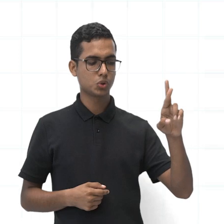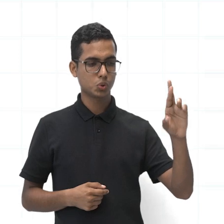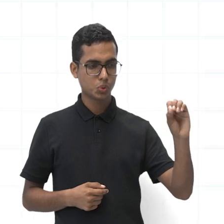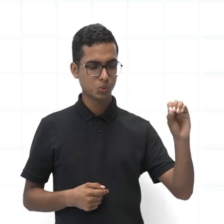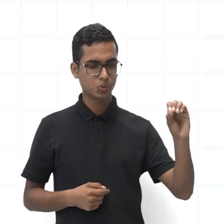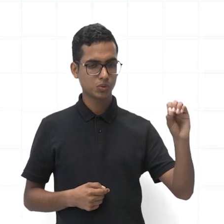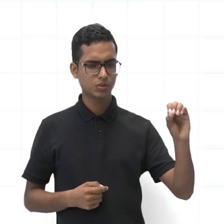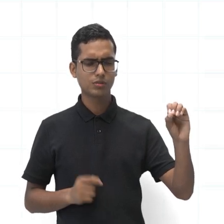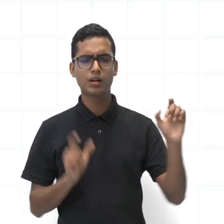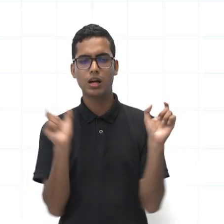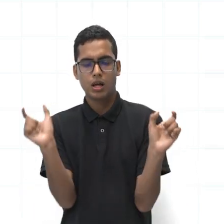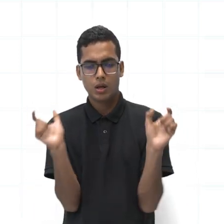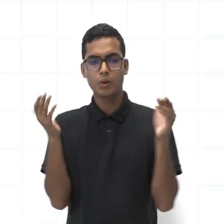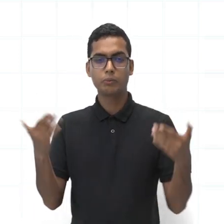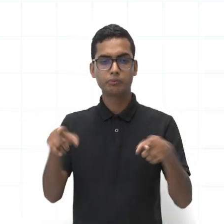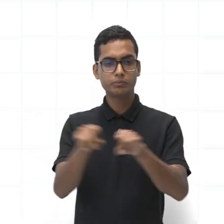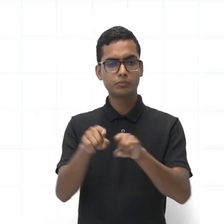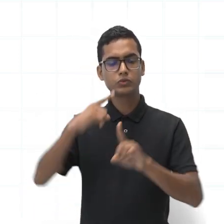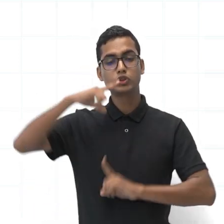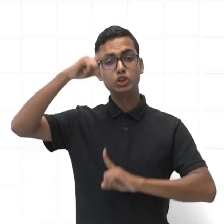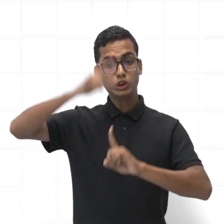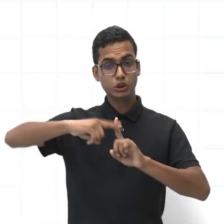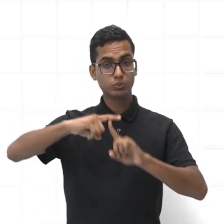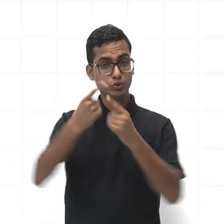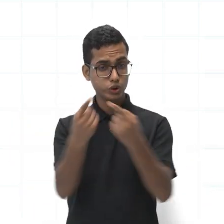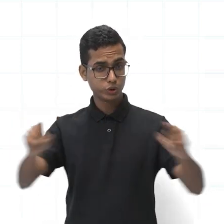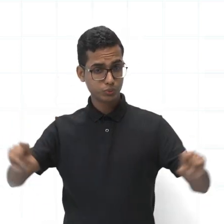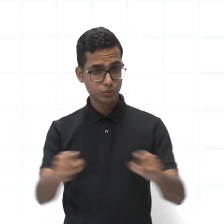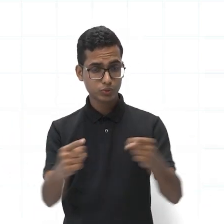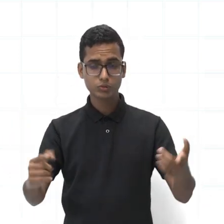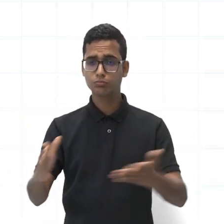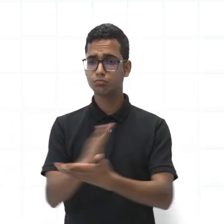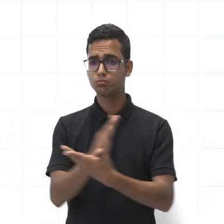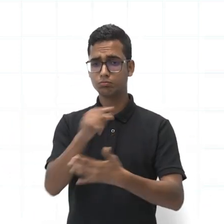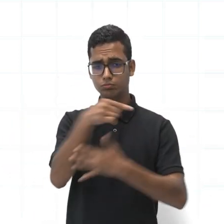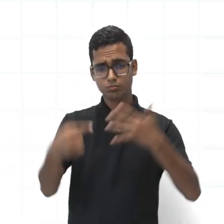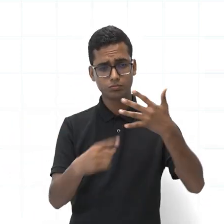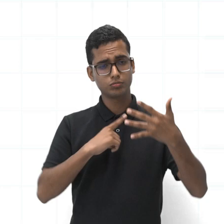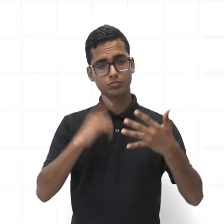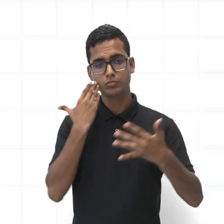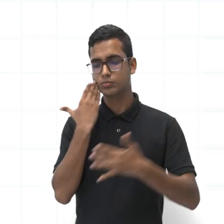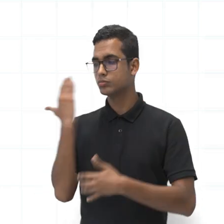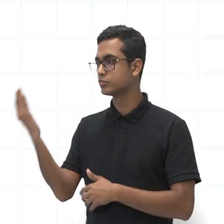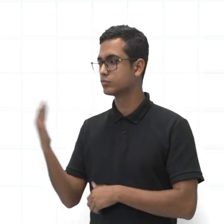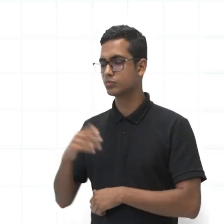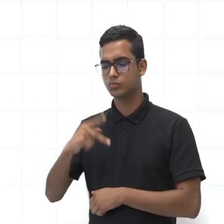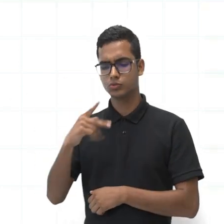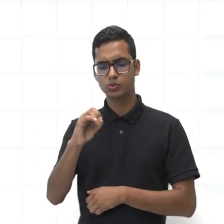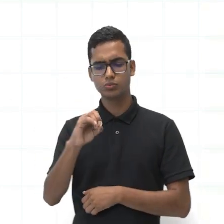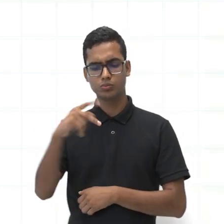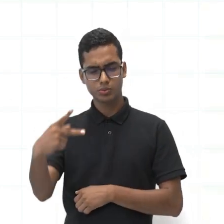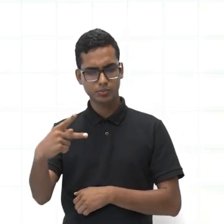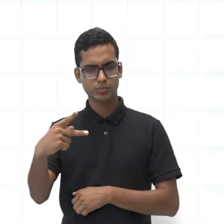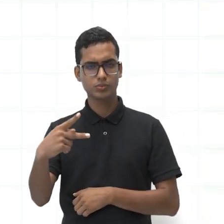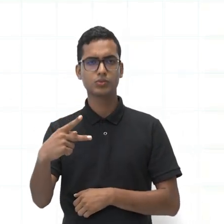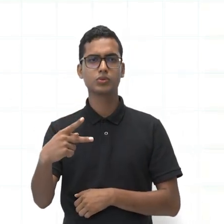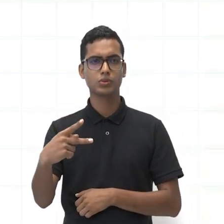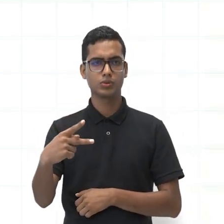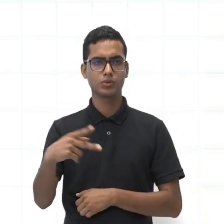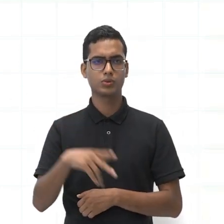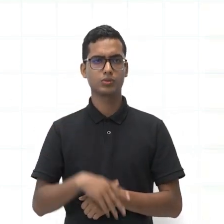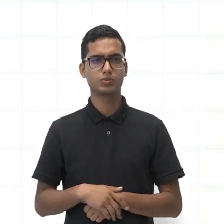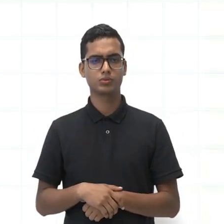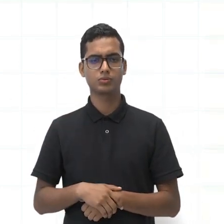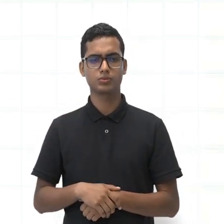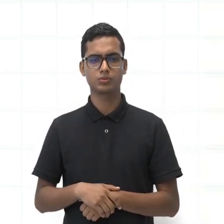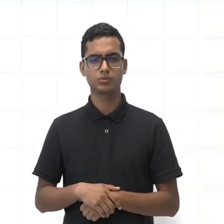que tipo de música. E aqui é o gênero, Então, nós temos alguns aqui. Nós temos, então, pop, que é